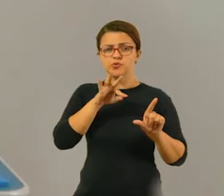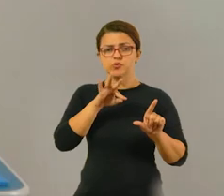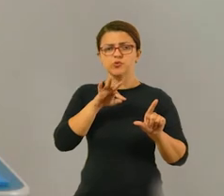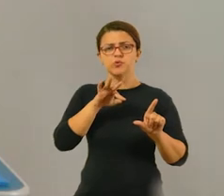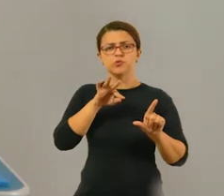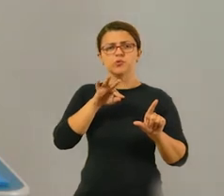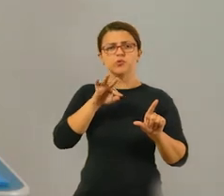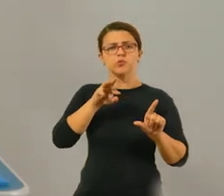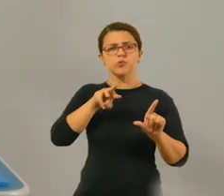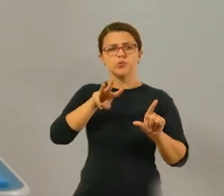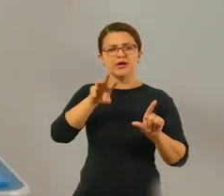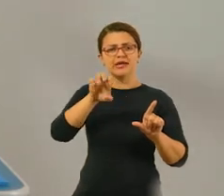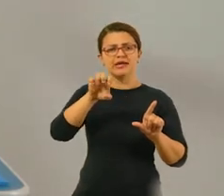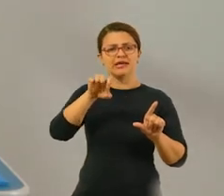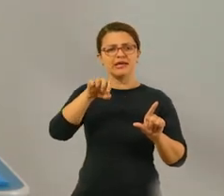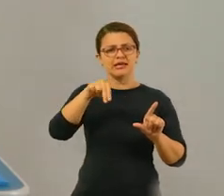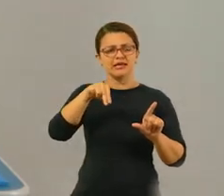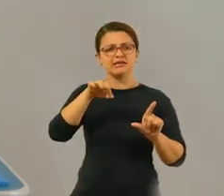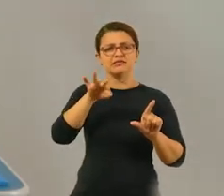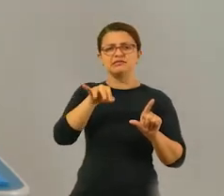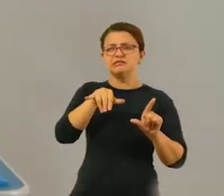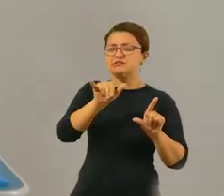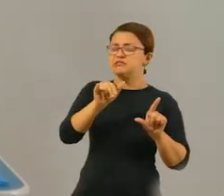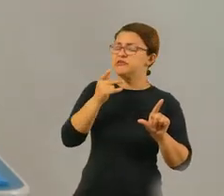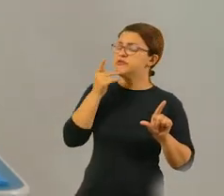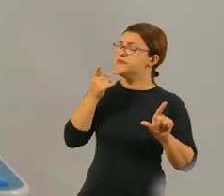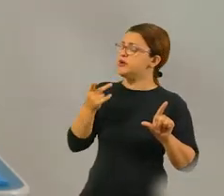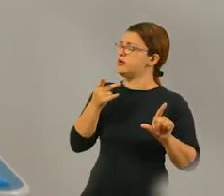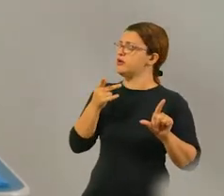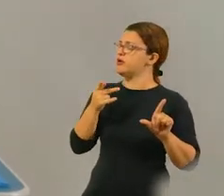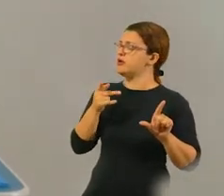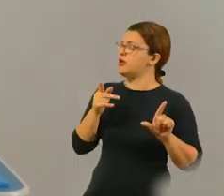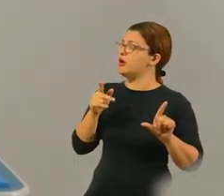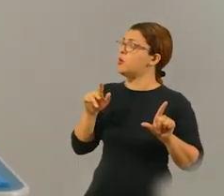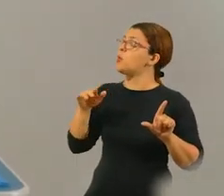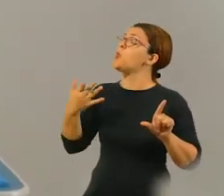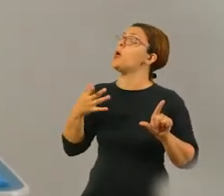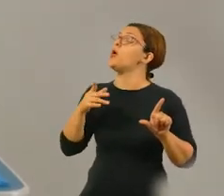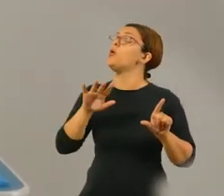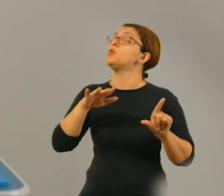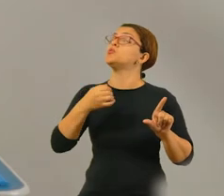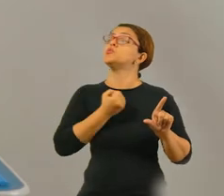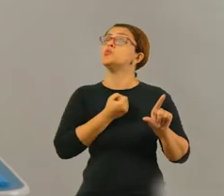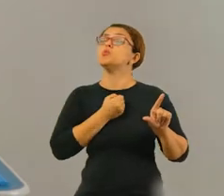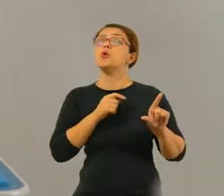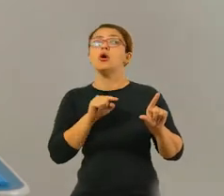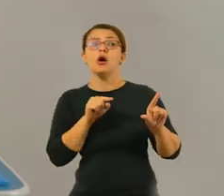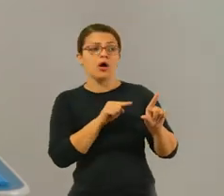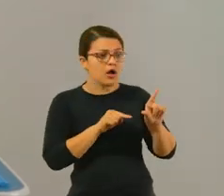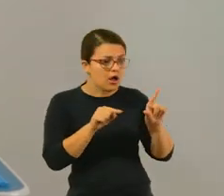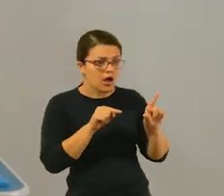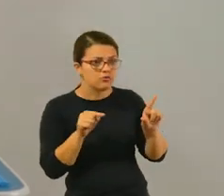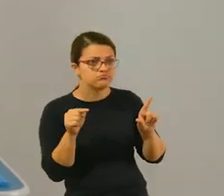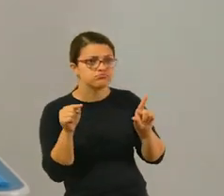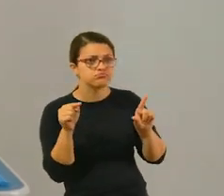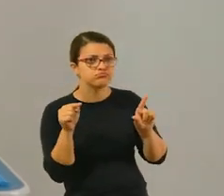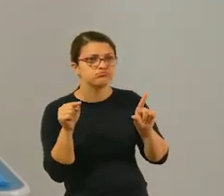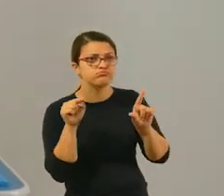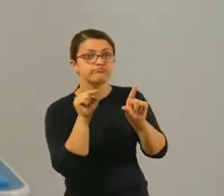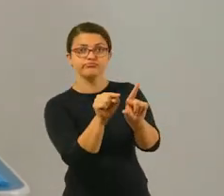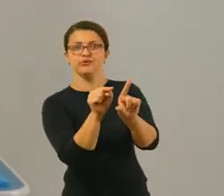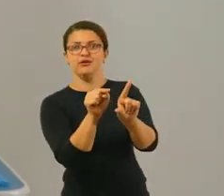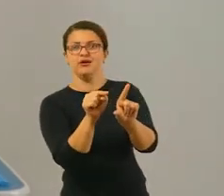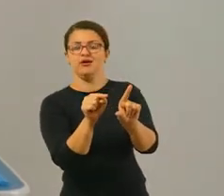em inglês. Por exemplo, 20. E peça para a criança ir lá até a parede e com a mão tocar no número que você